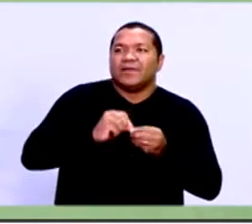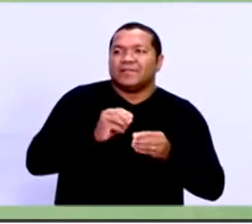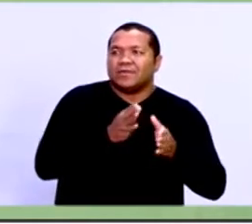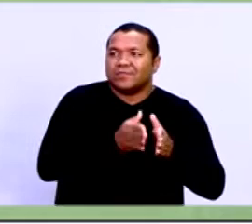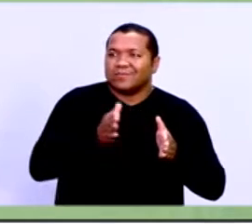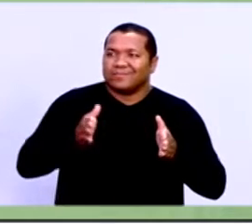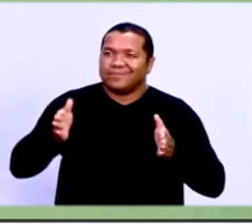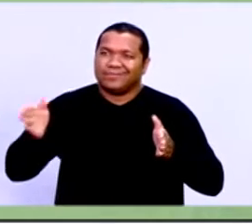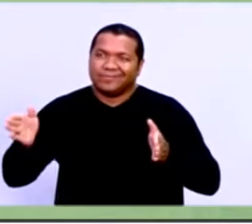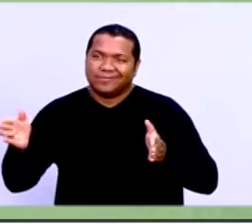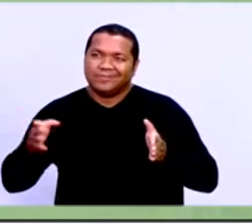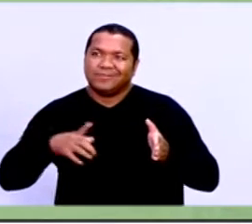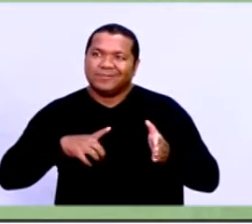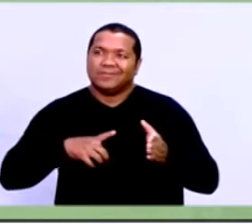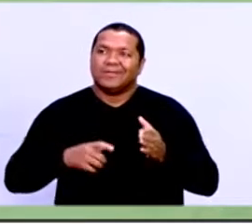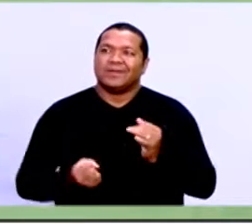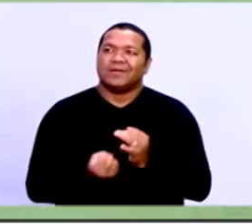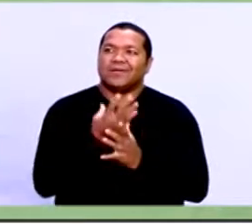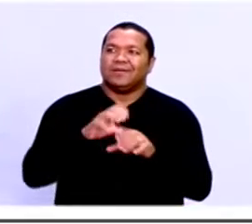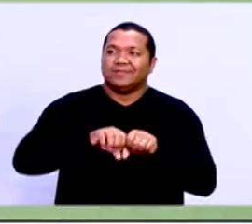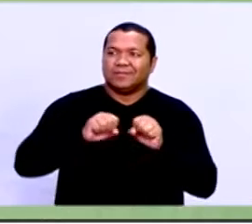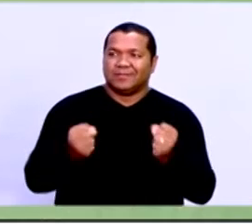de sistemas